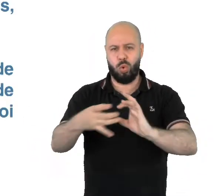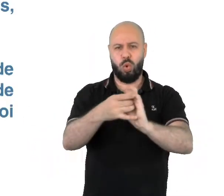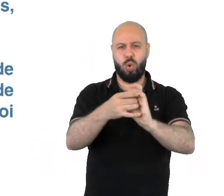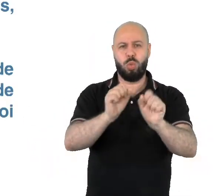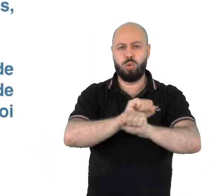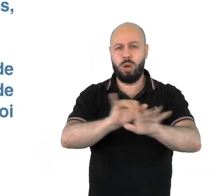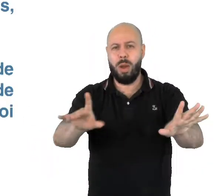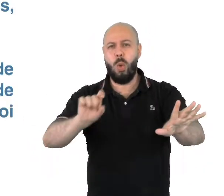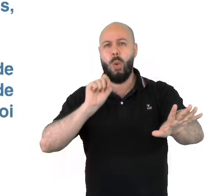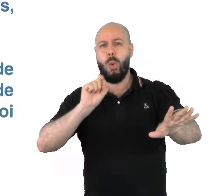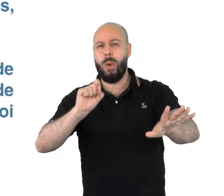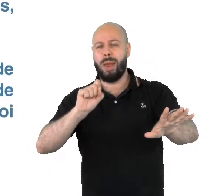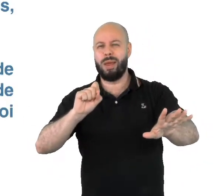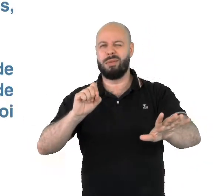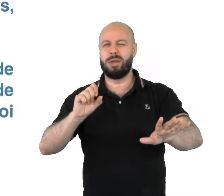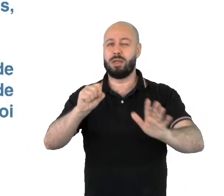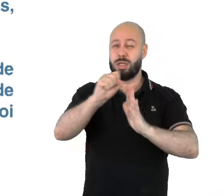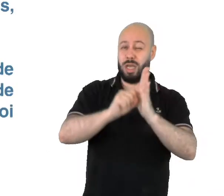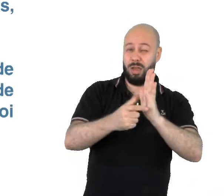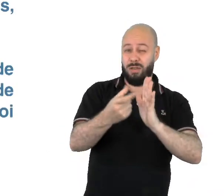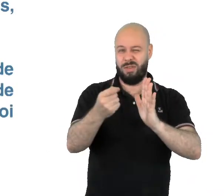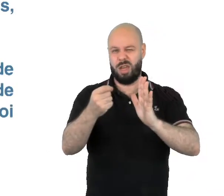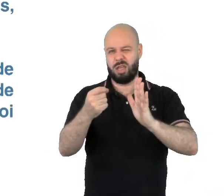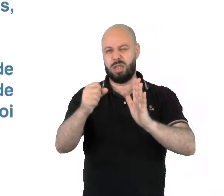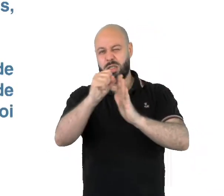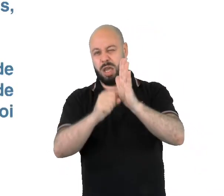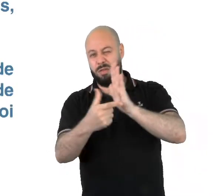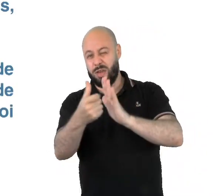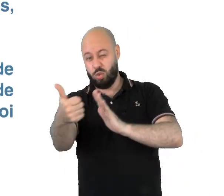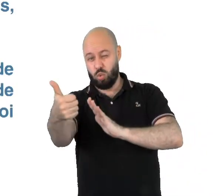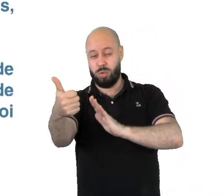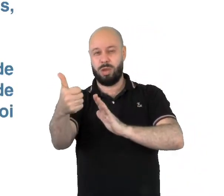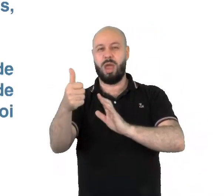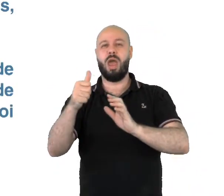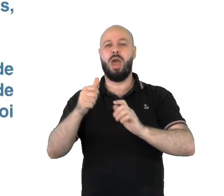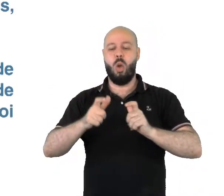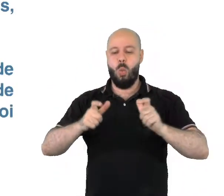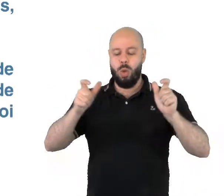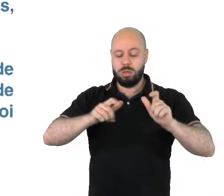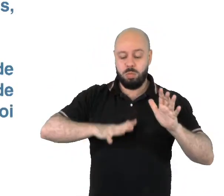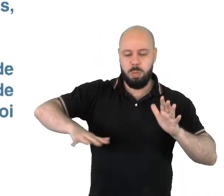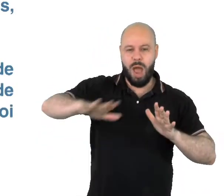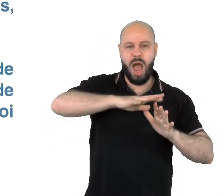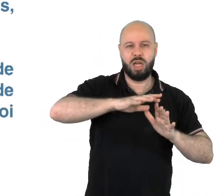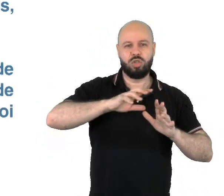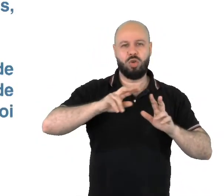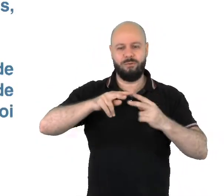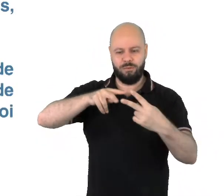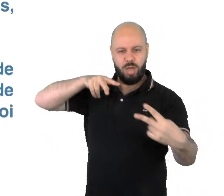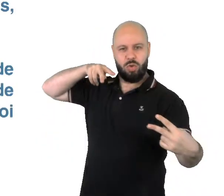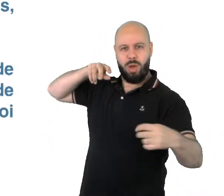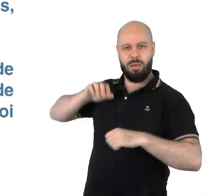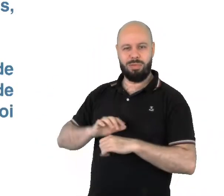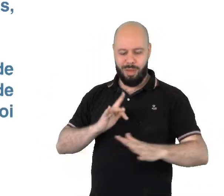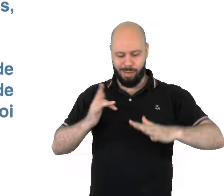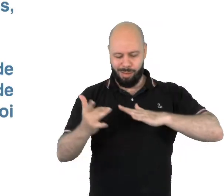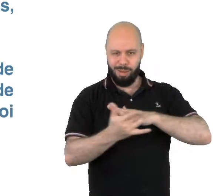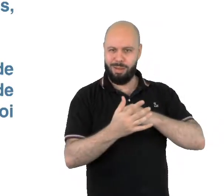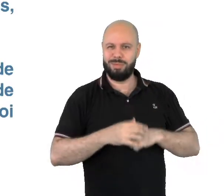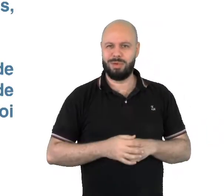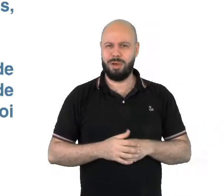vive aqui agora, depois do século XX, agora século XXI, o espaço virtual, né? As redes sociais,